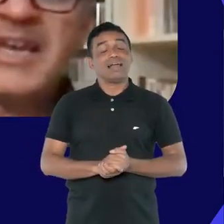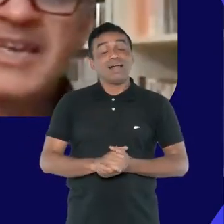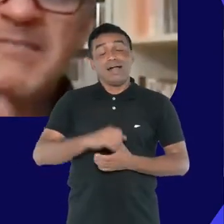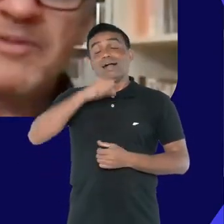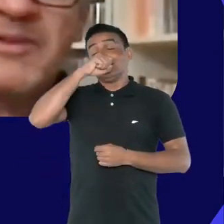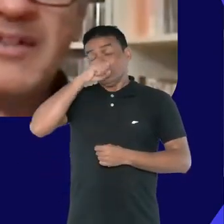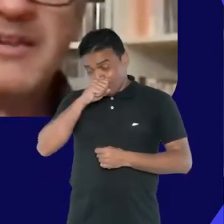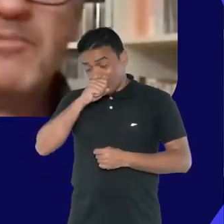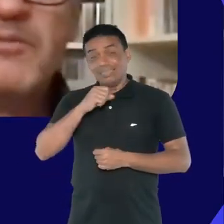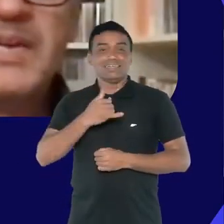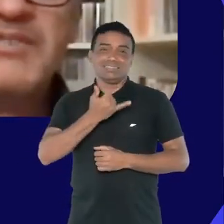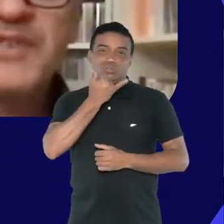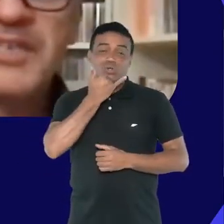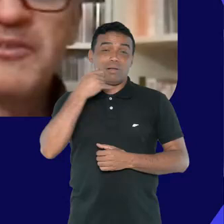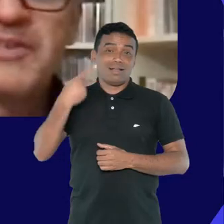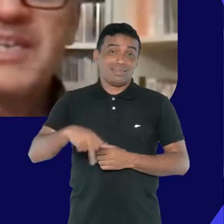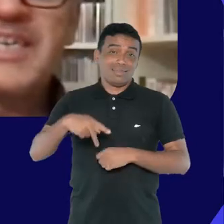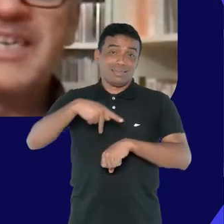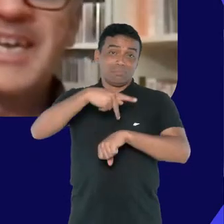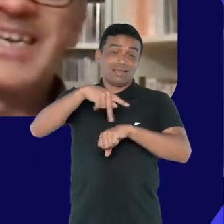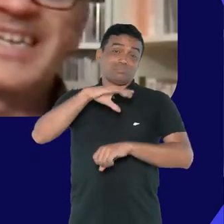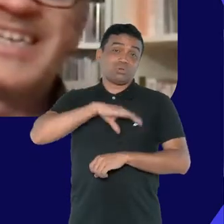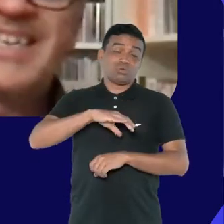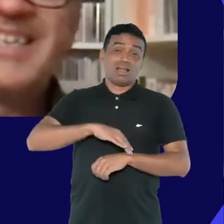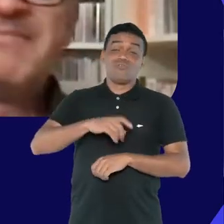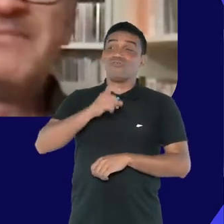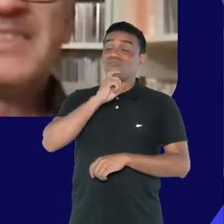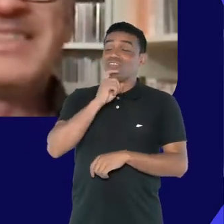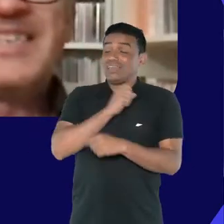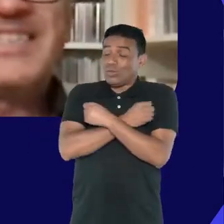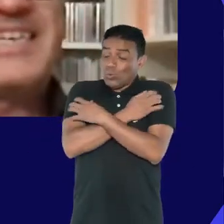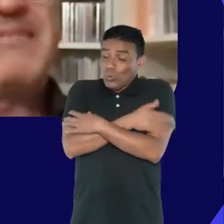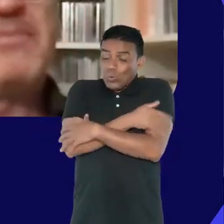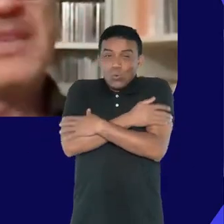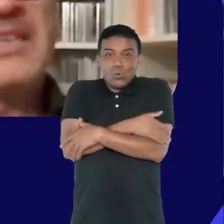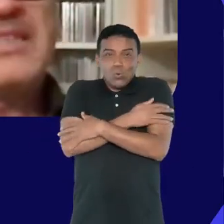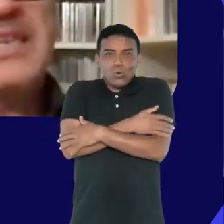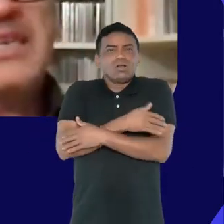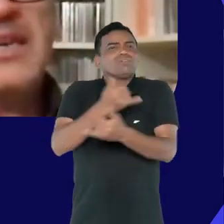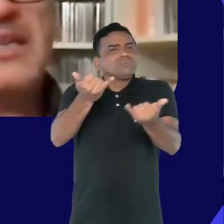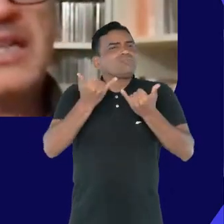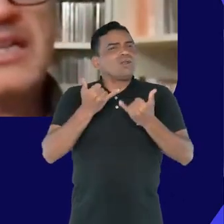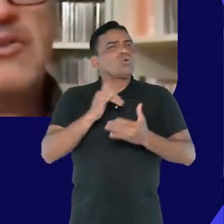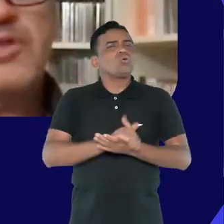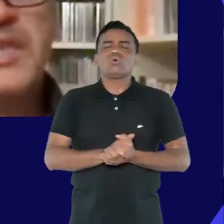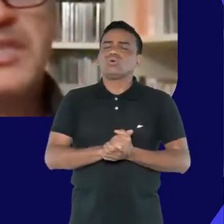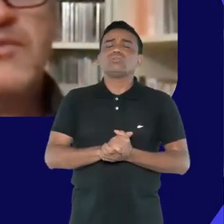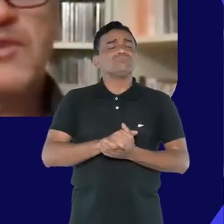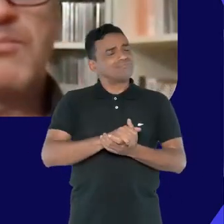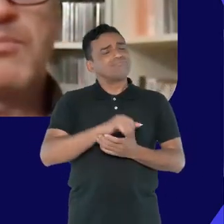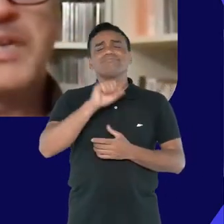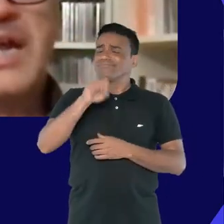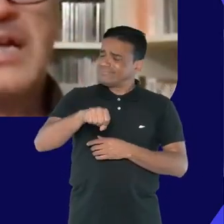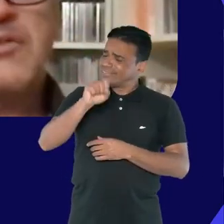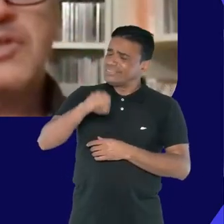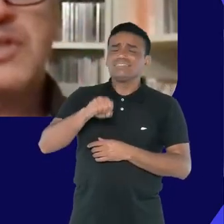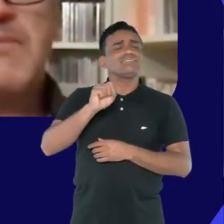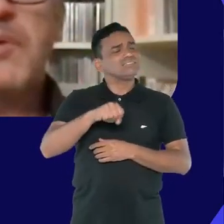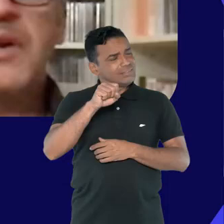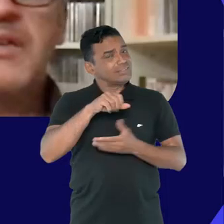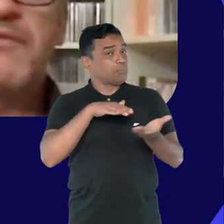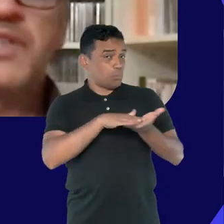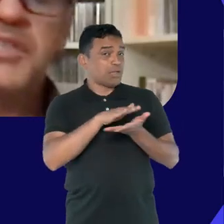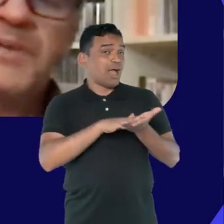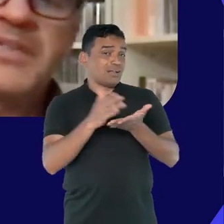Perdão, aqui em Portugal está um pouco mais frio do que aí. Dizia, sim, tem alguns textos que foram